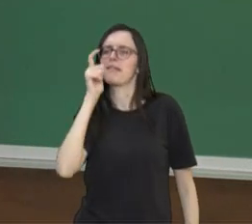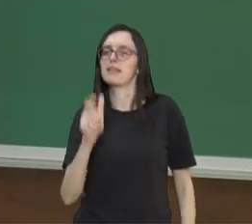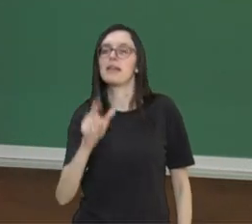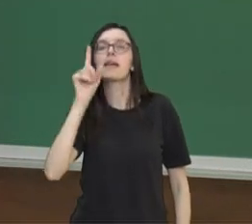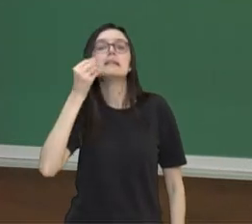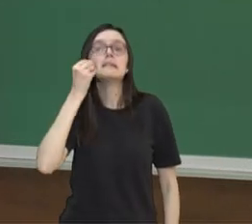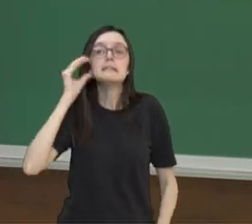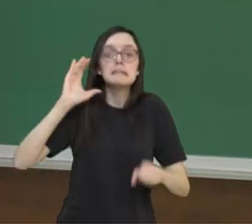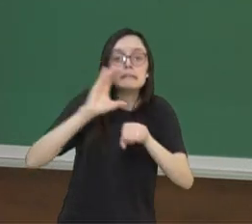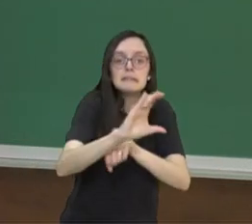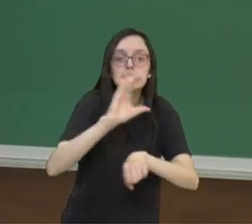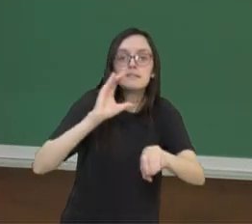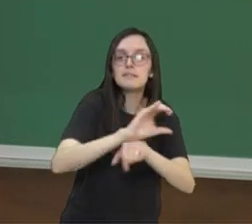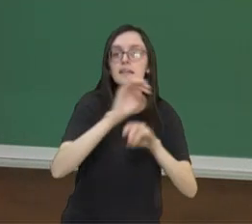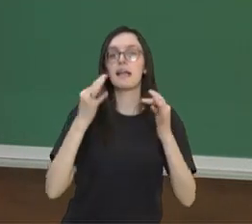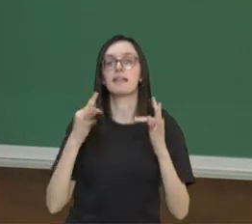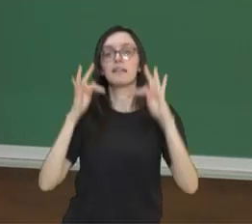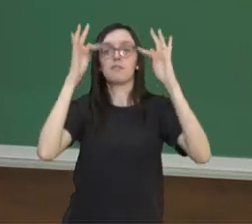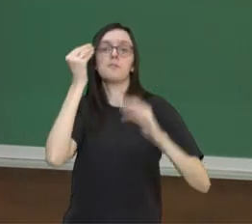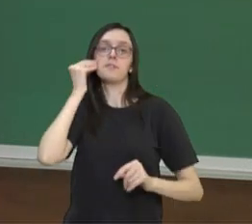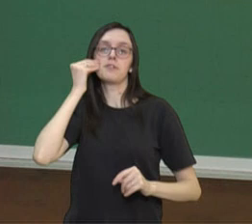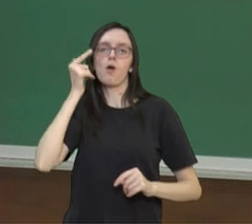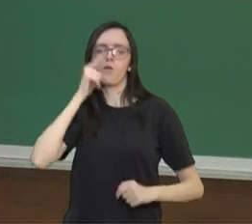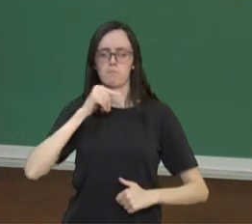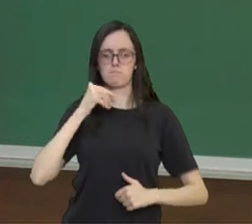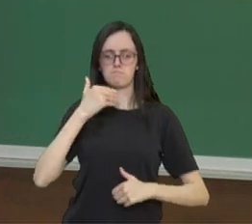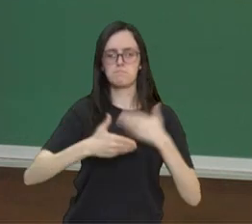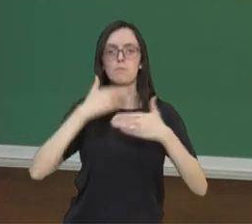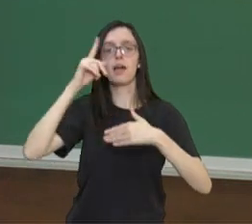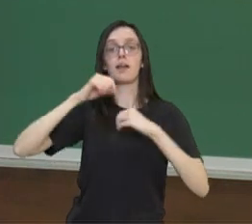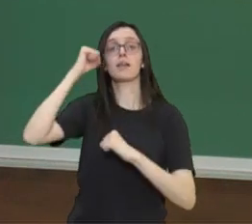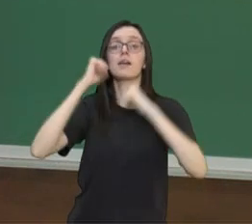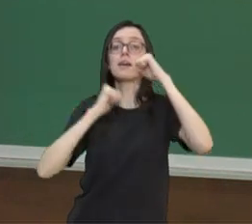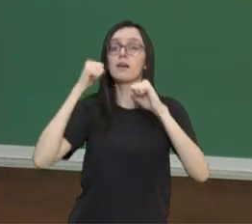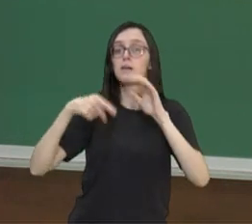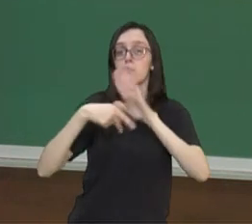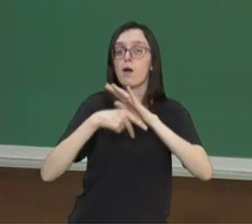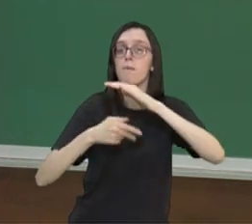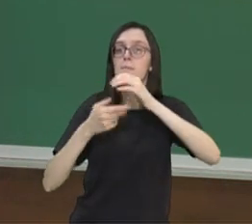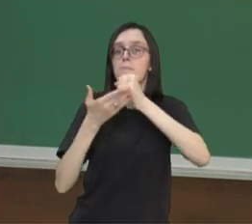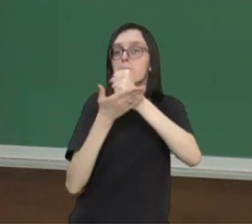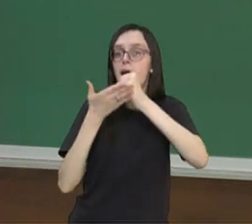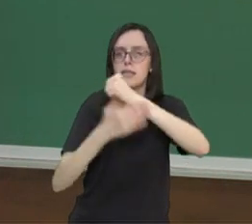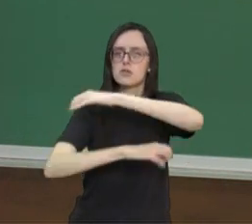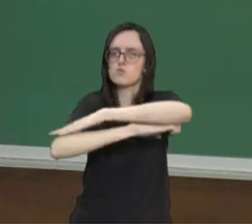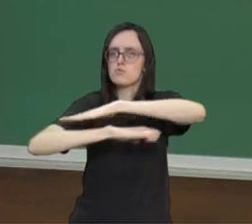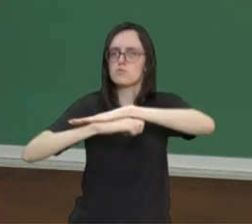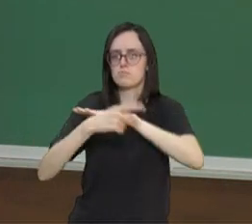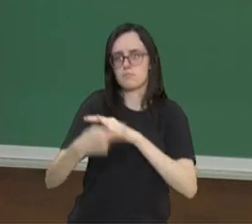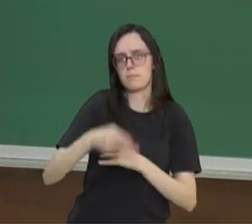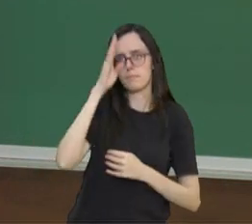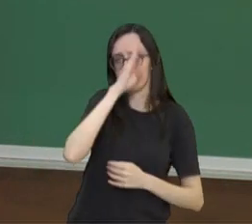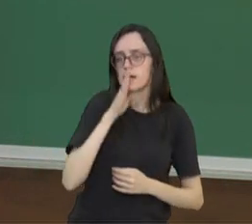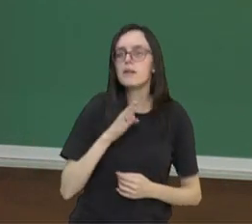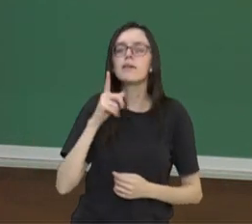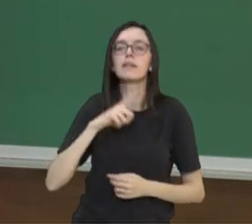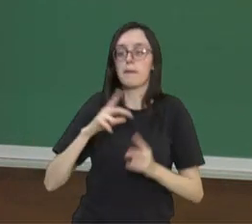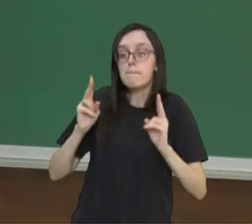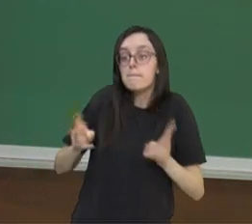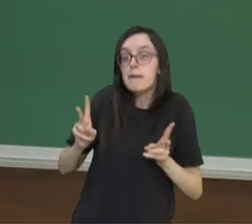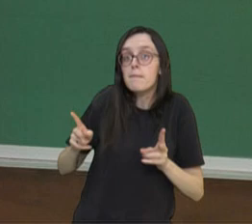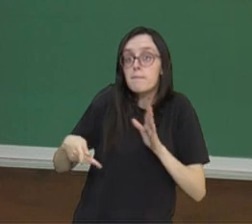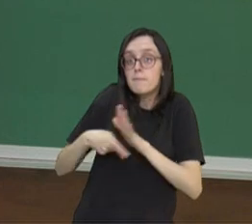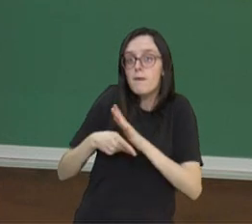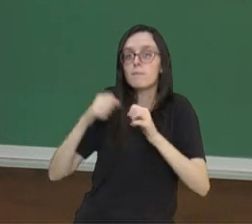conseguir recursos e tecnologia para desenvolver uma indústria de base e uma infraestrutura para ter a própria